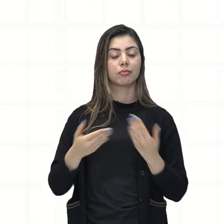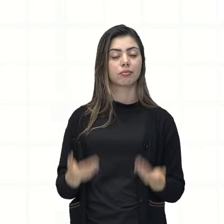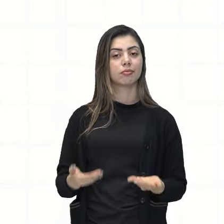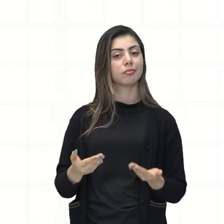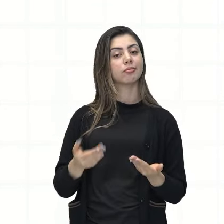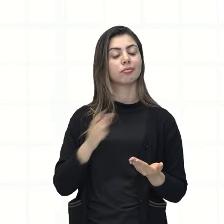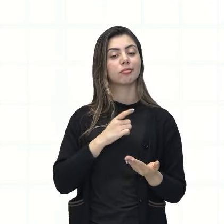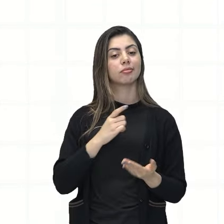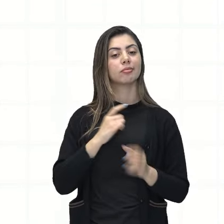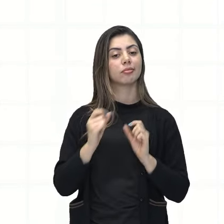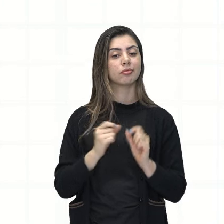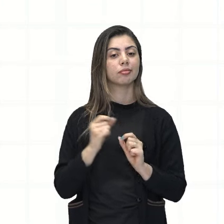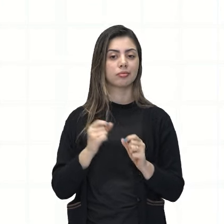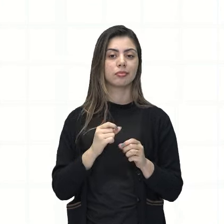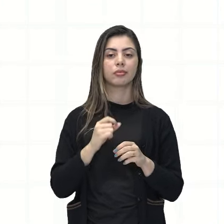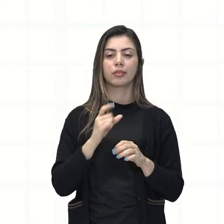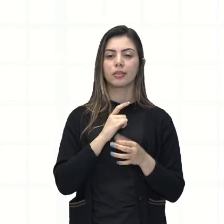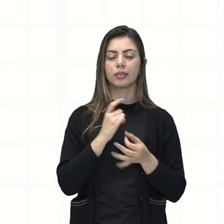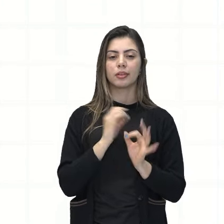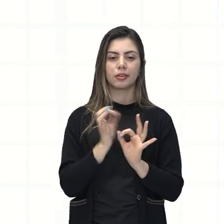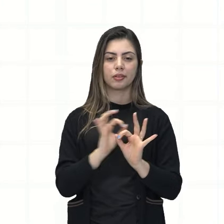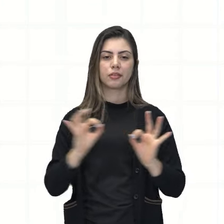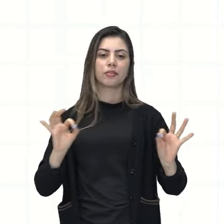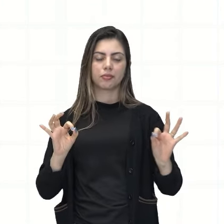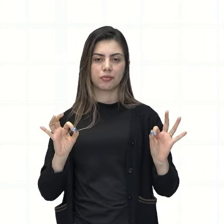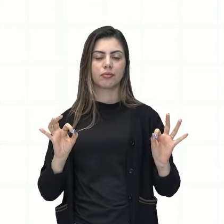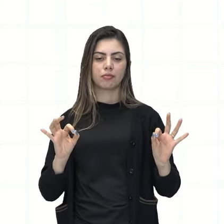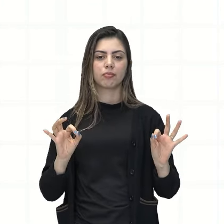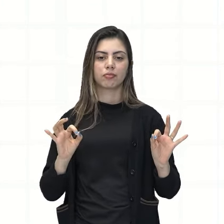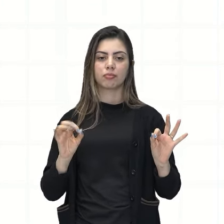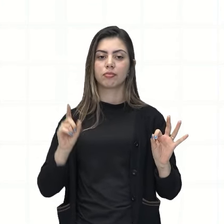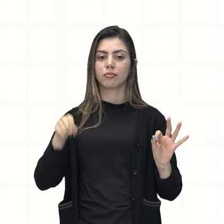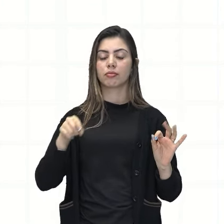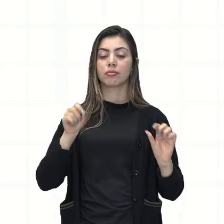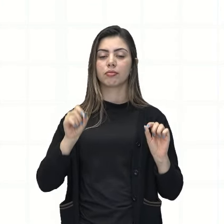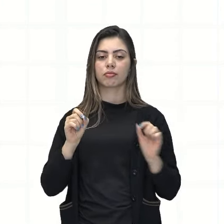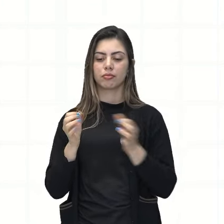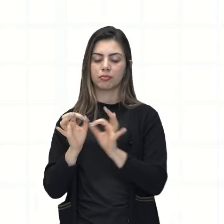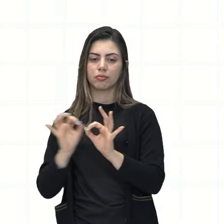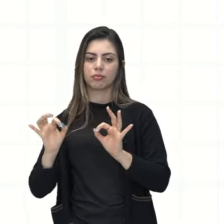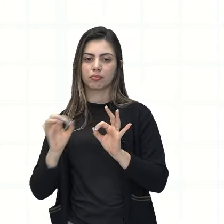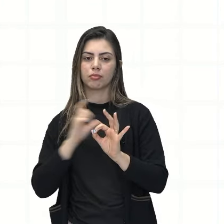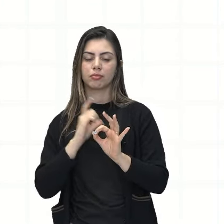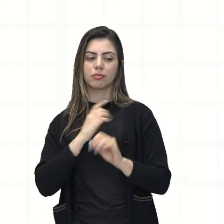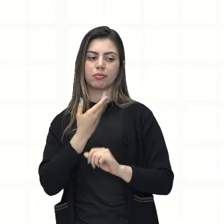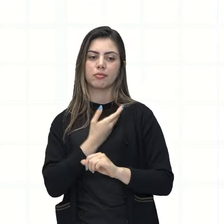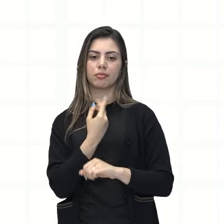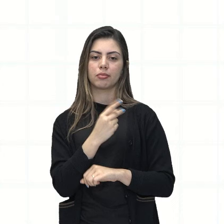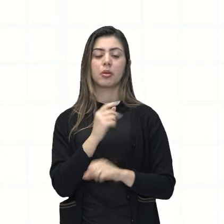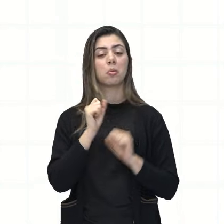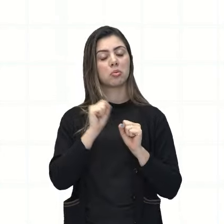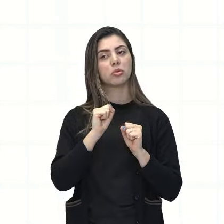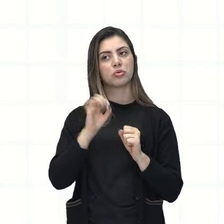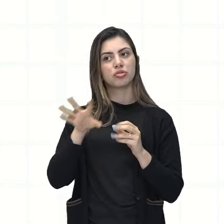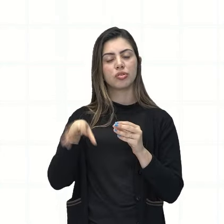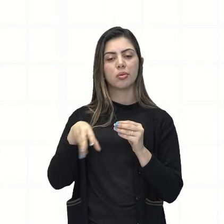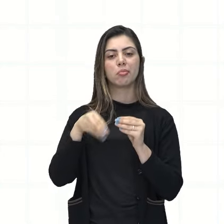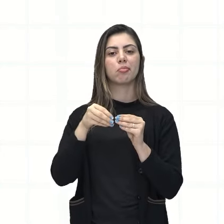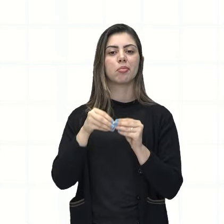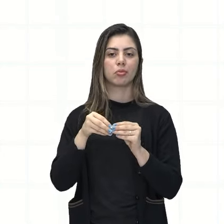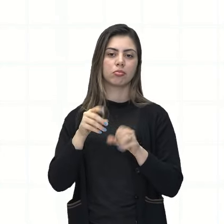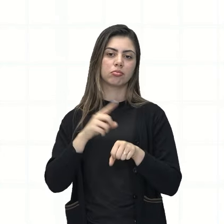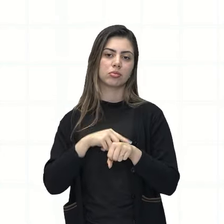tem o finalzinho da frase, né? Os amigos deles. Eu poderia até colocar mais uma expressão de tempo aqui,